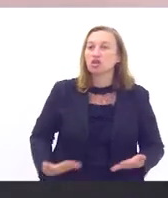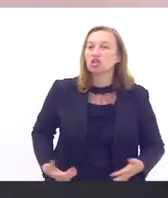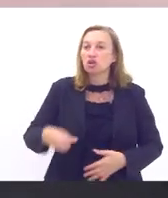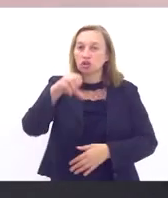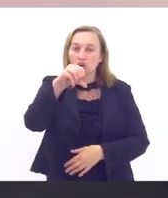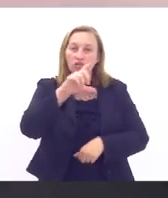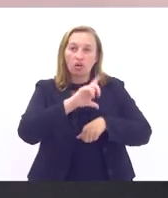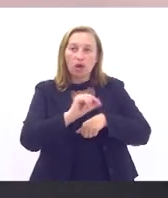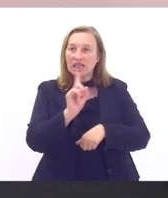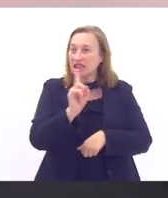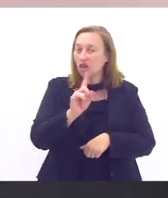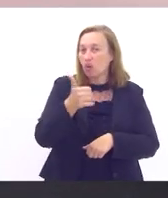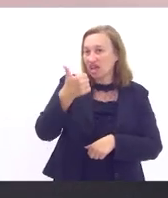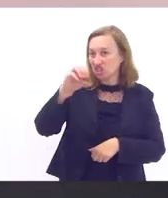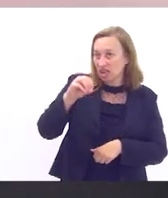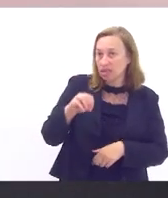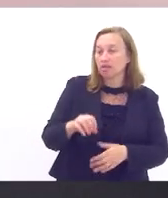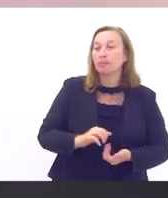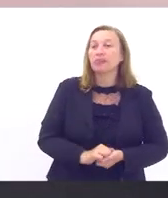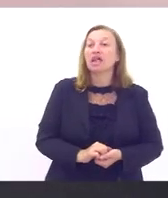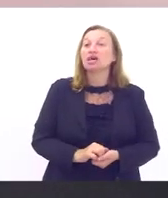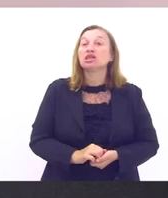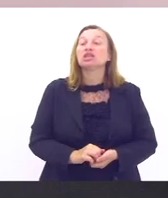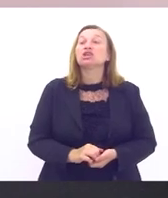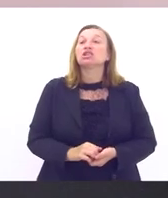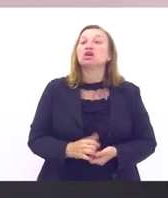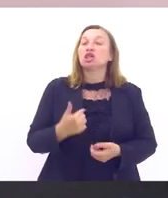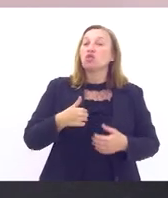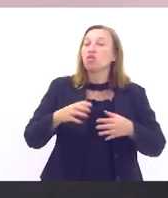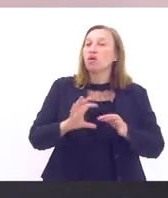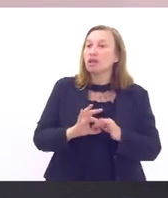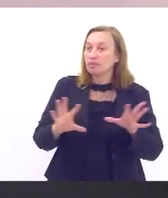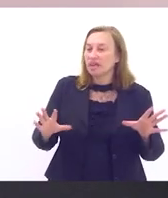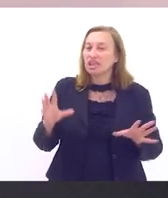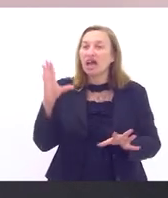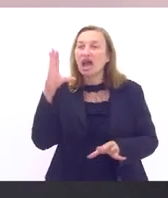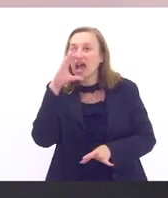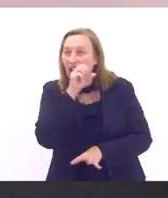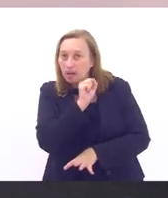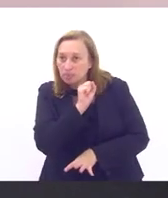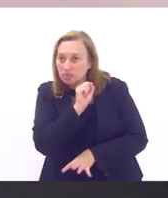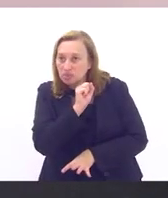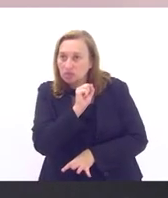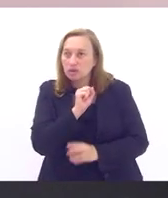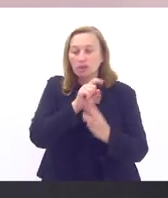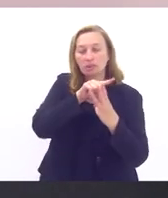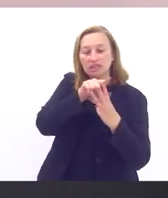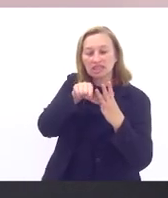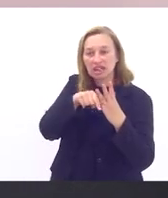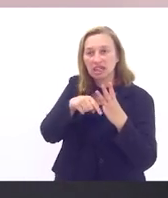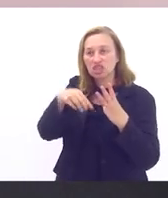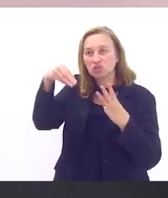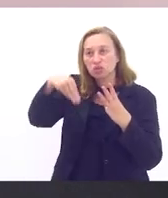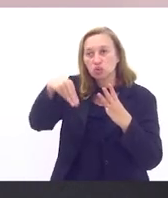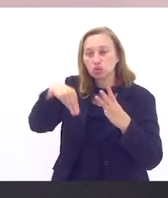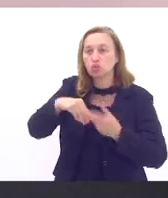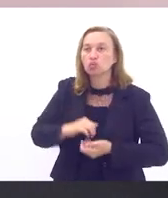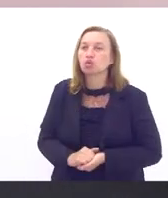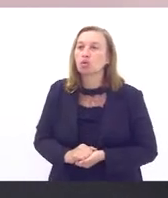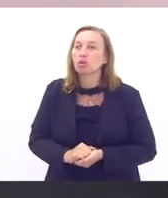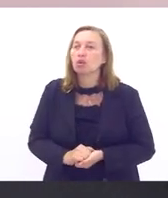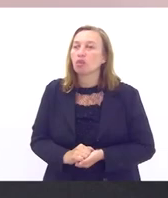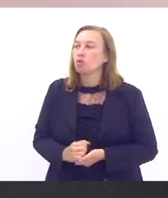9h, não será às 10h. E eu vou abrir rapidamente, para 3 minutos, para